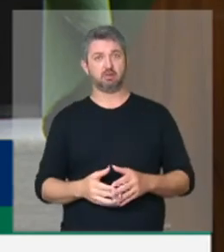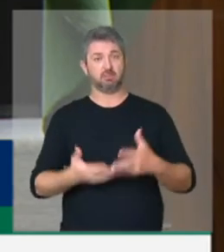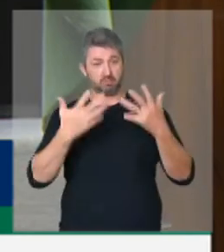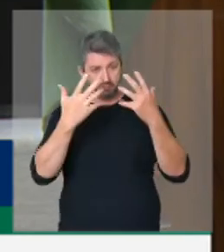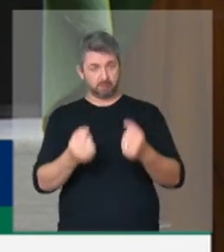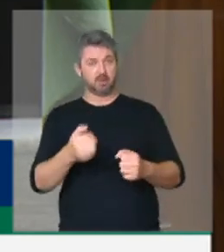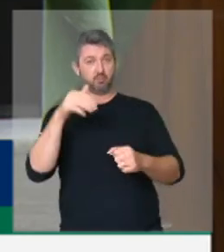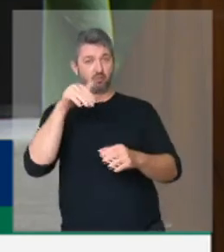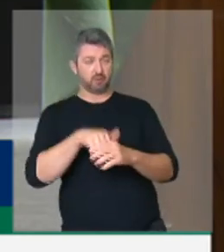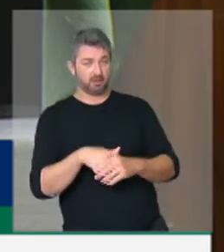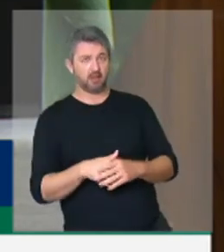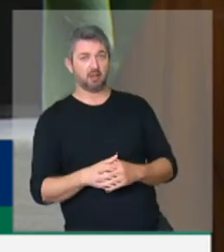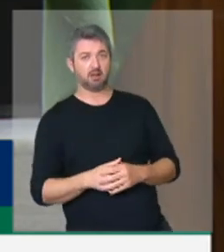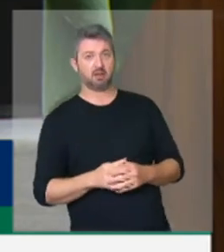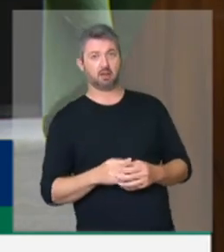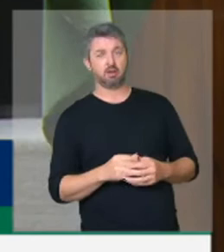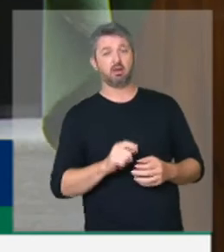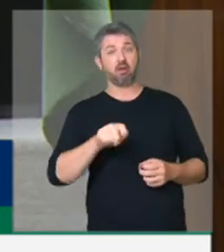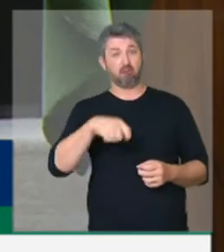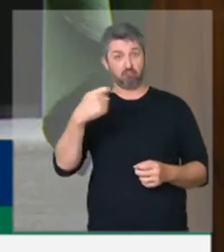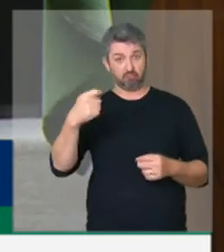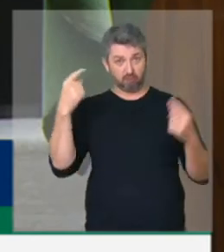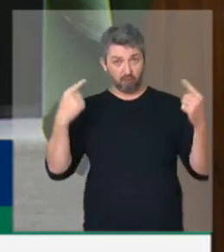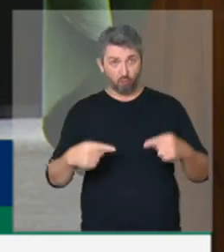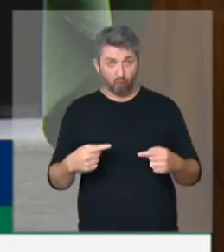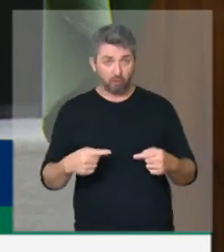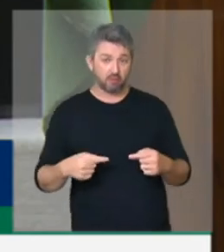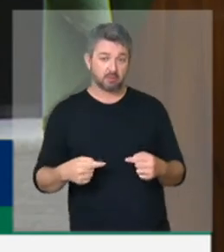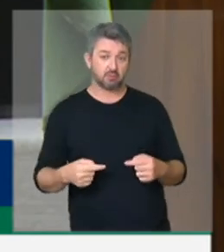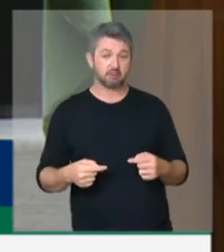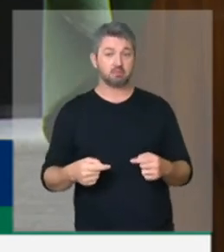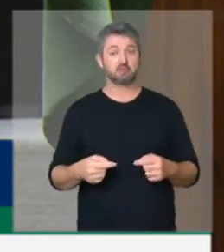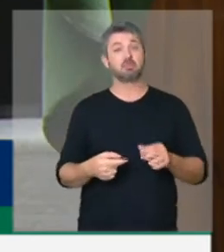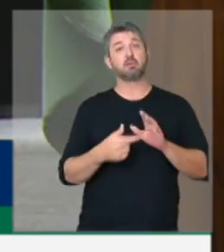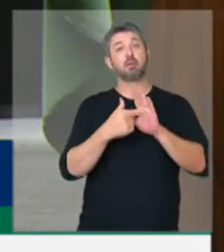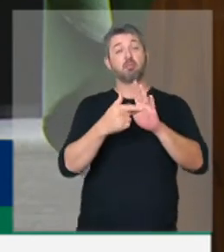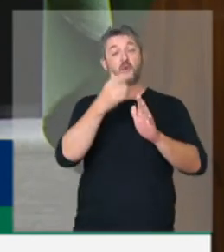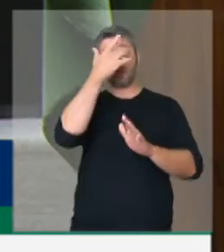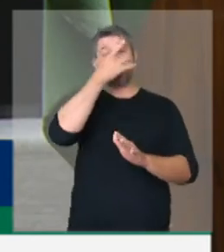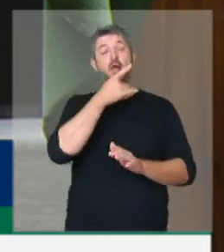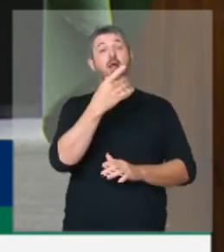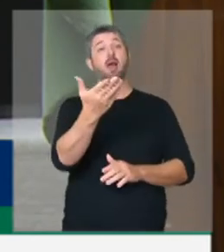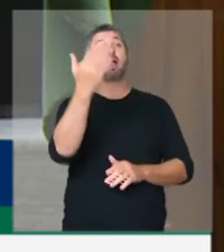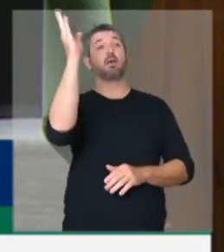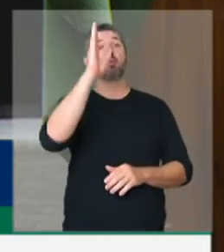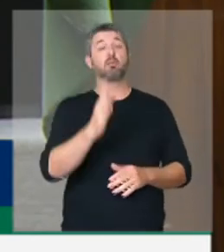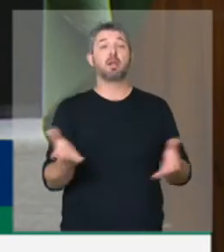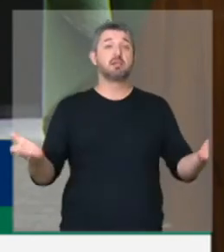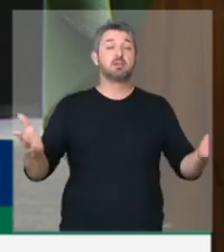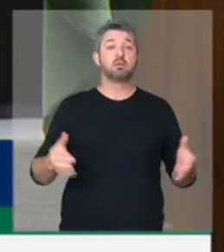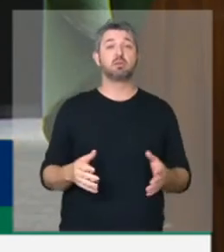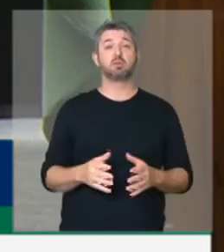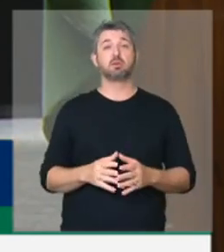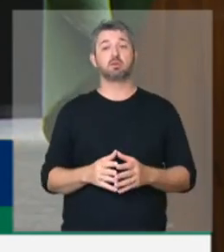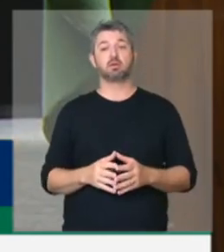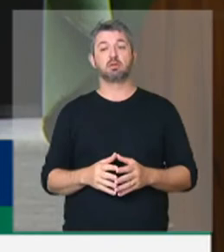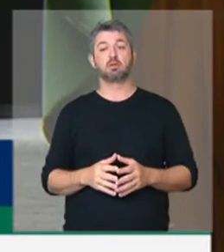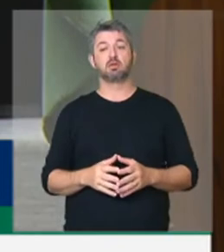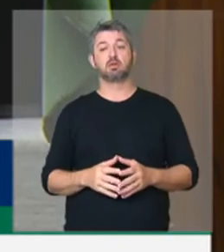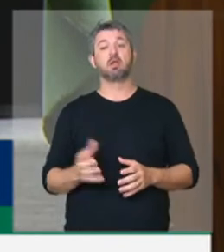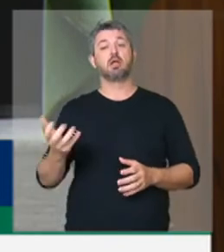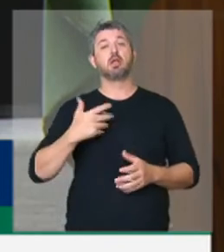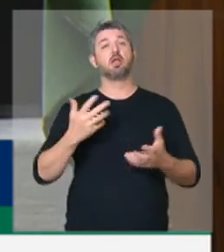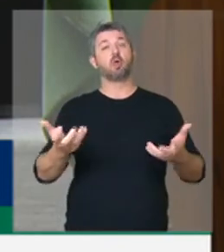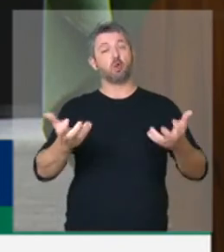voto. Aquele que for contrário, mostra a cara para o Brasil. Eu quero que